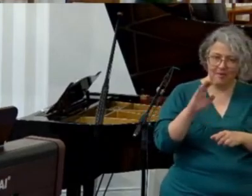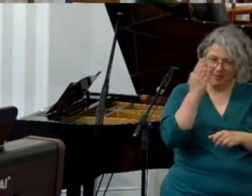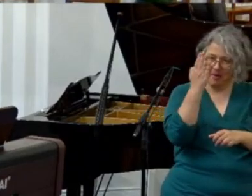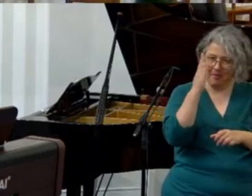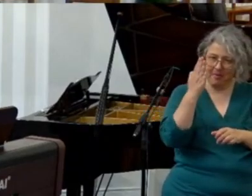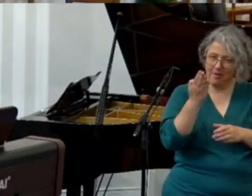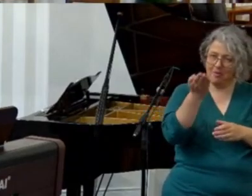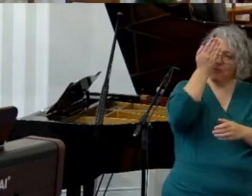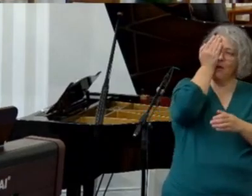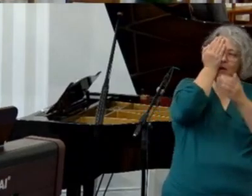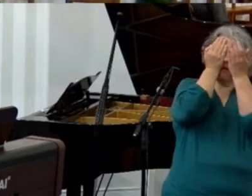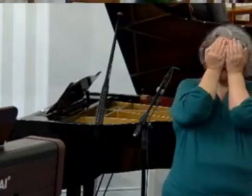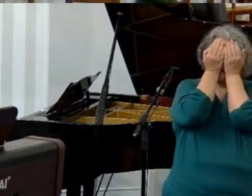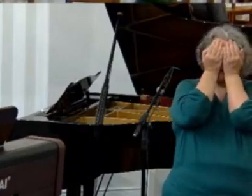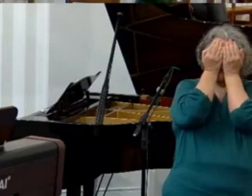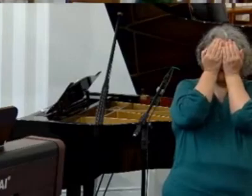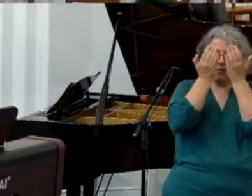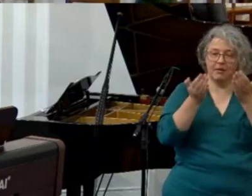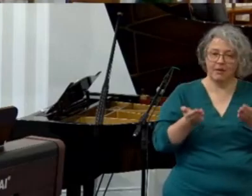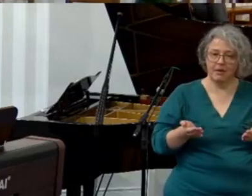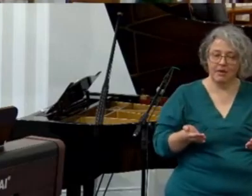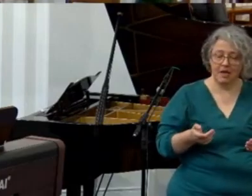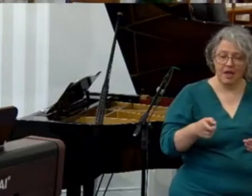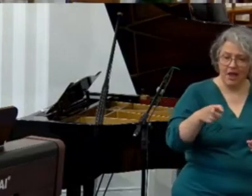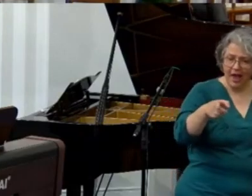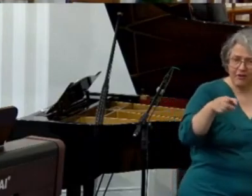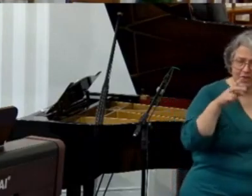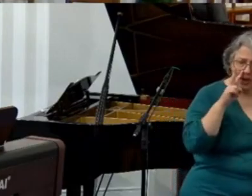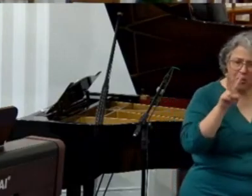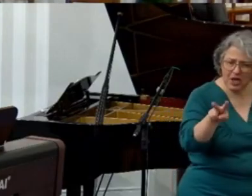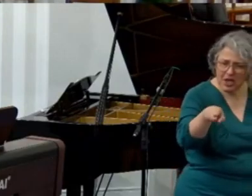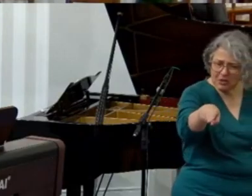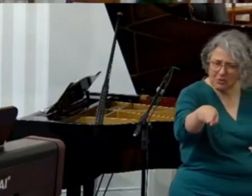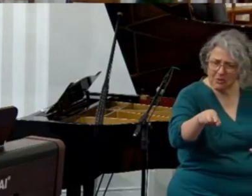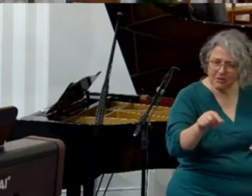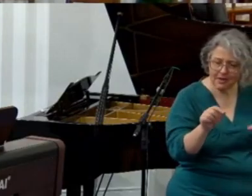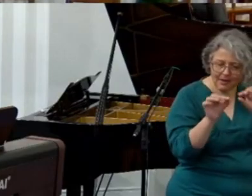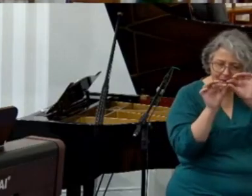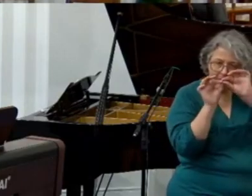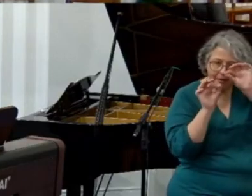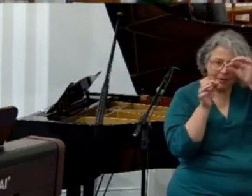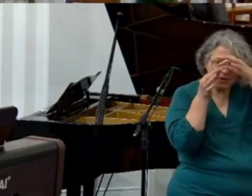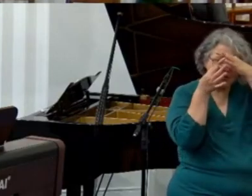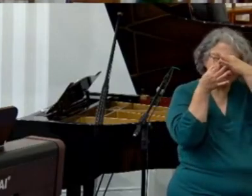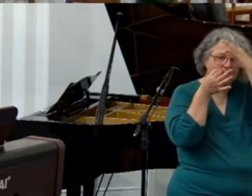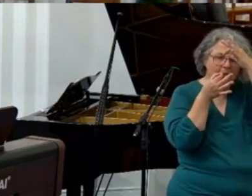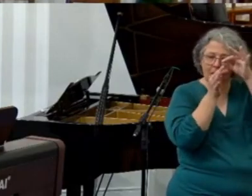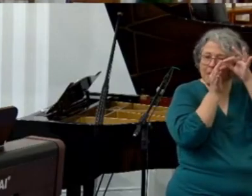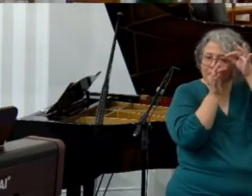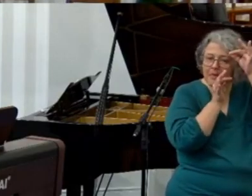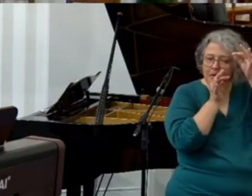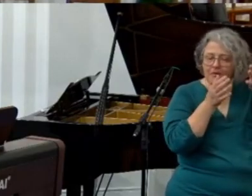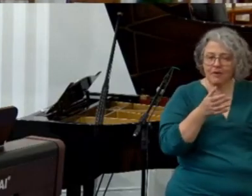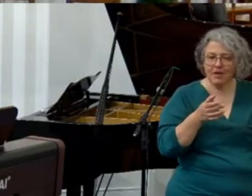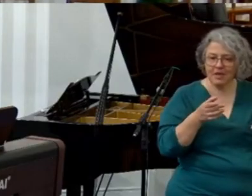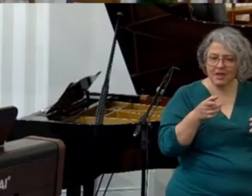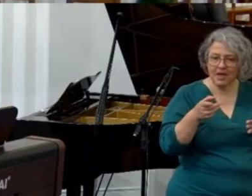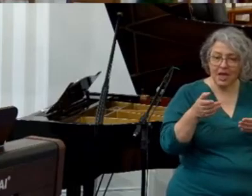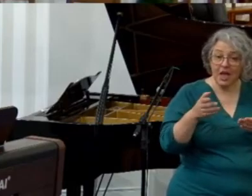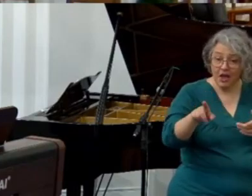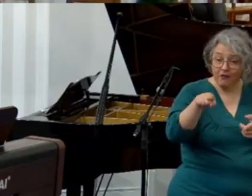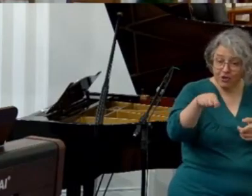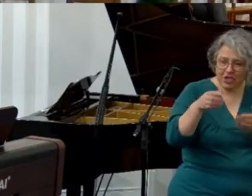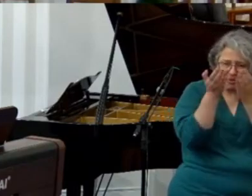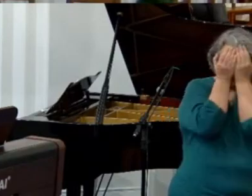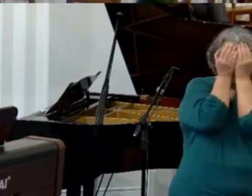um cisco que está no meu olho? Ou seja, aquela pessoa que é insensível para com os